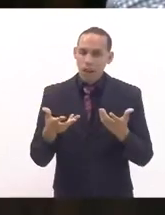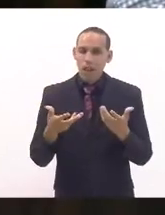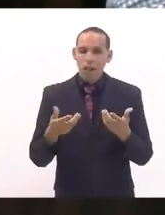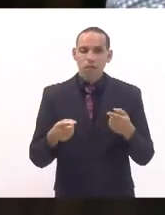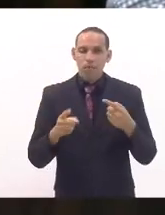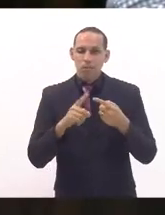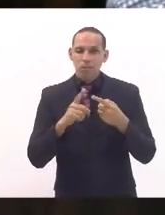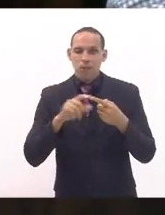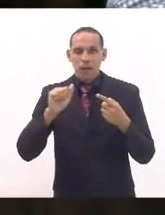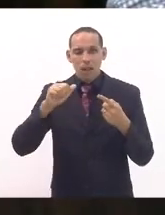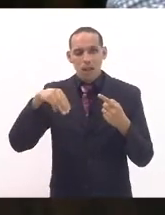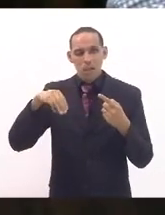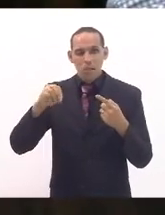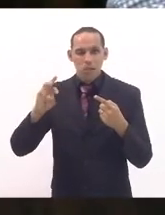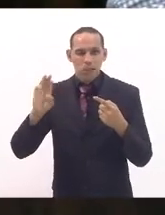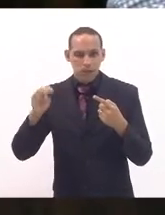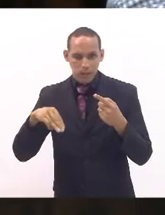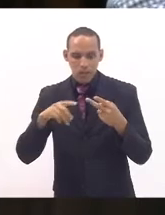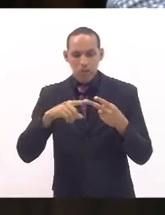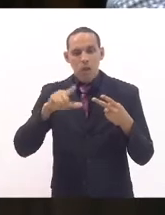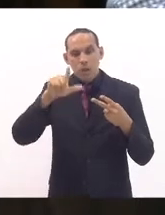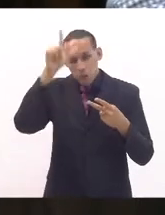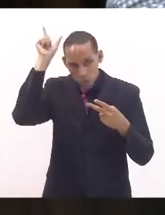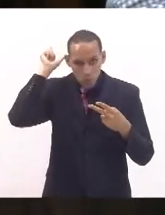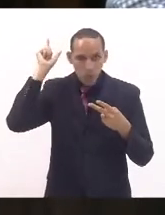Deputado Rodrigo Amorim, deputado Luiz Paulo.